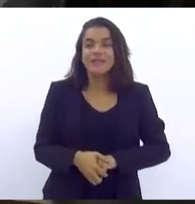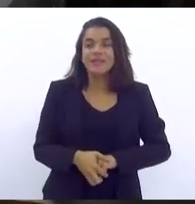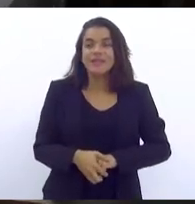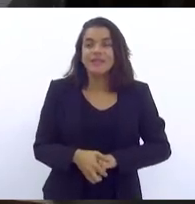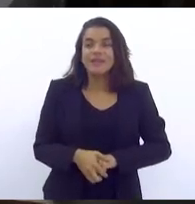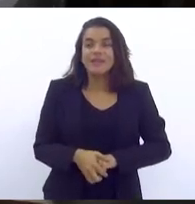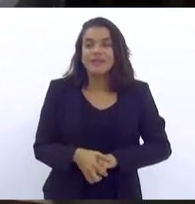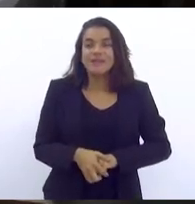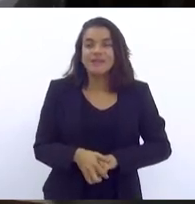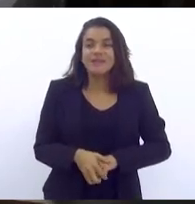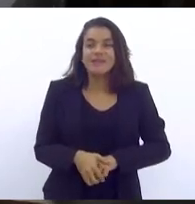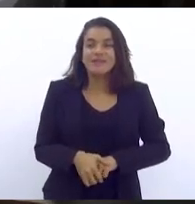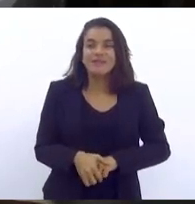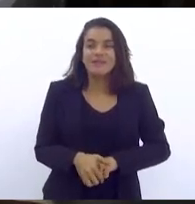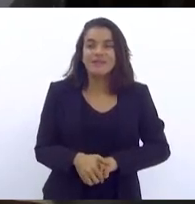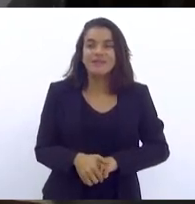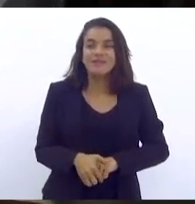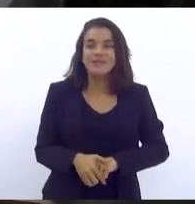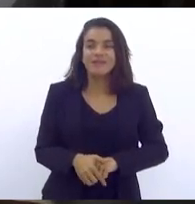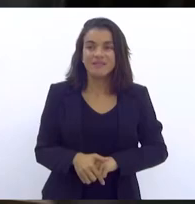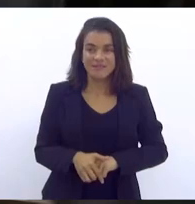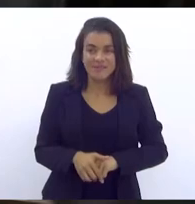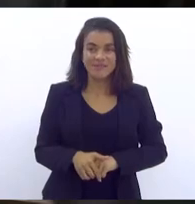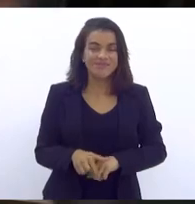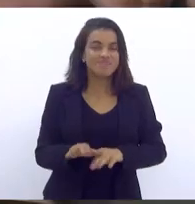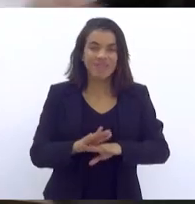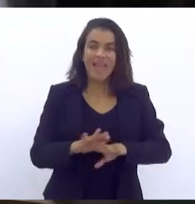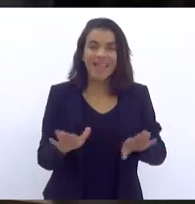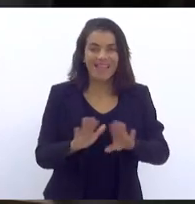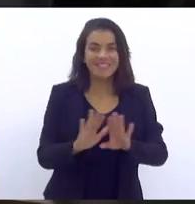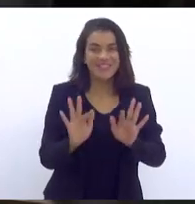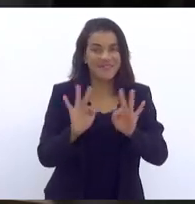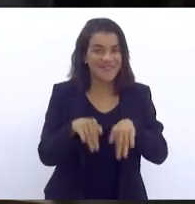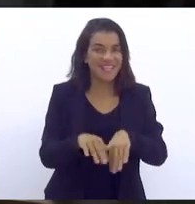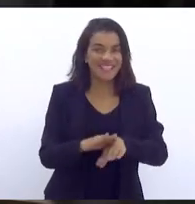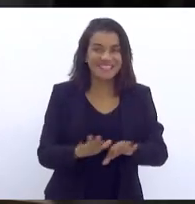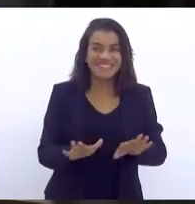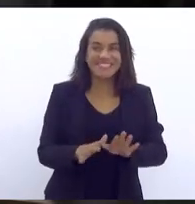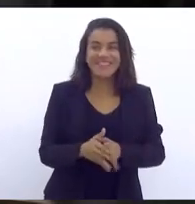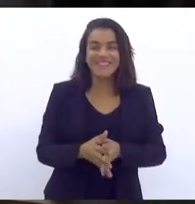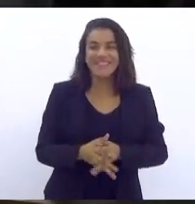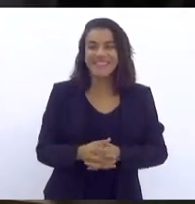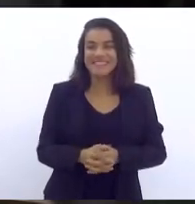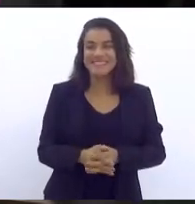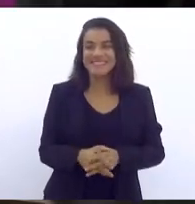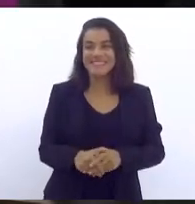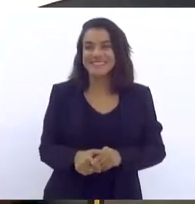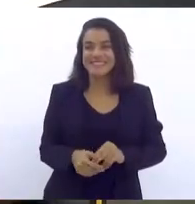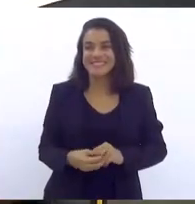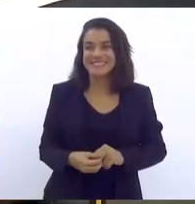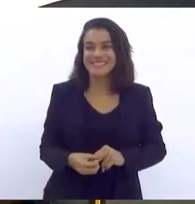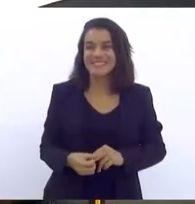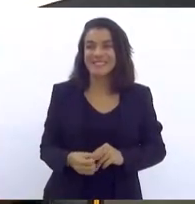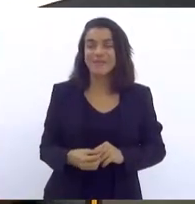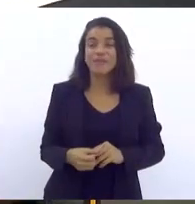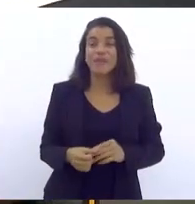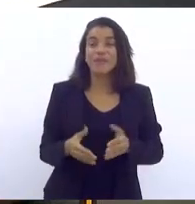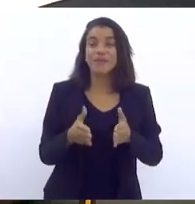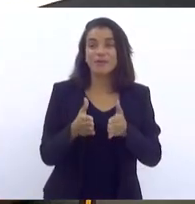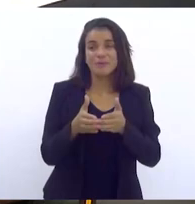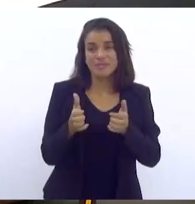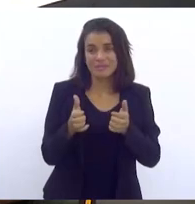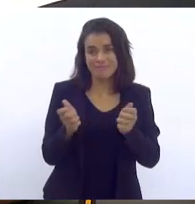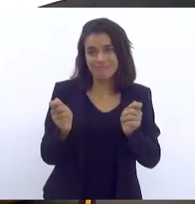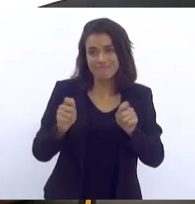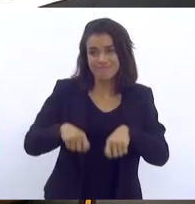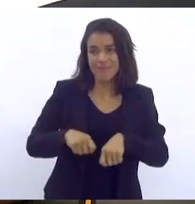eu acho que é não era só isso eu já tinha terminado mesmo muito obrig você havia falado que era o último ponto eu ia pedir será